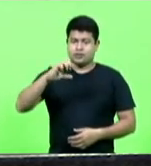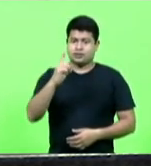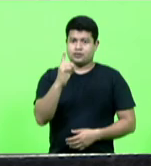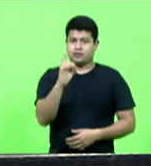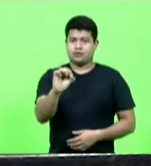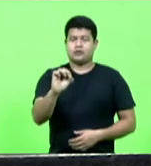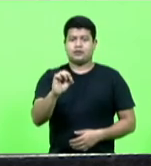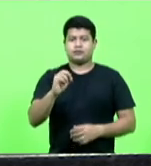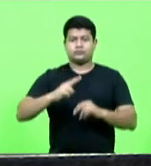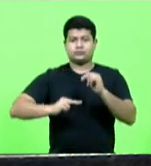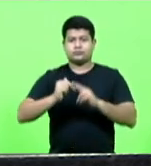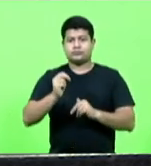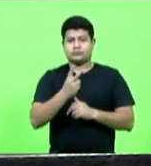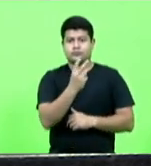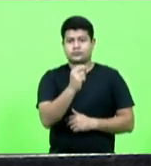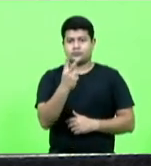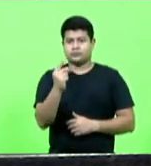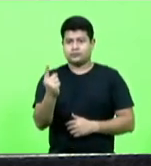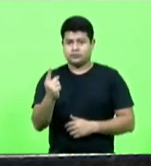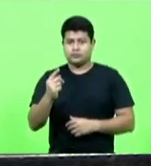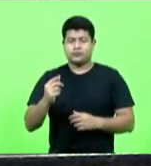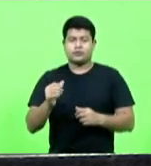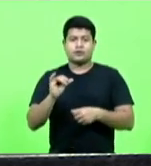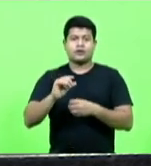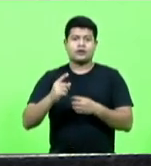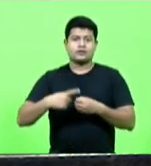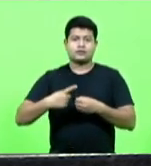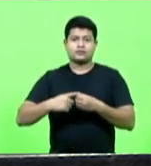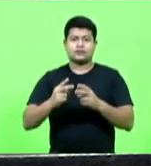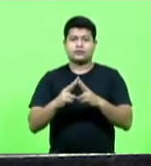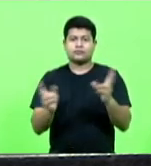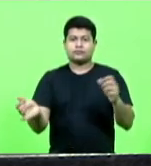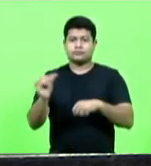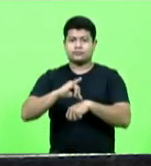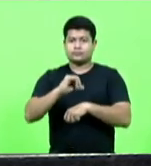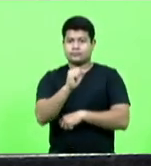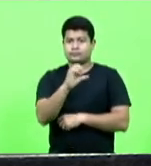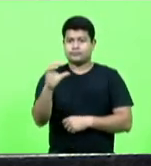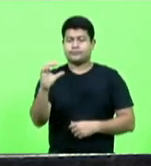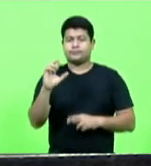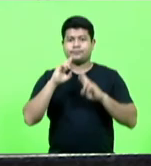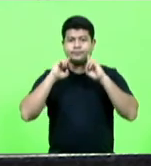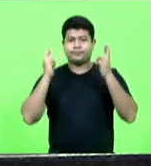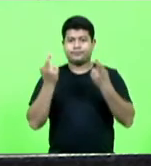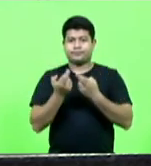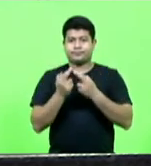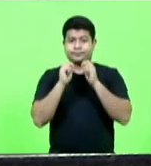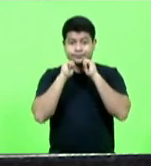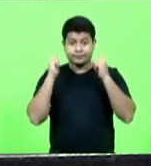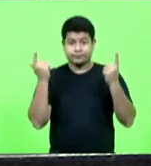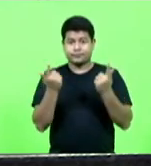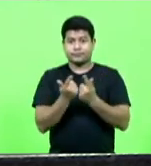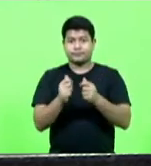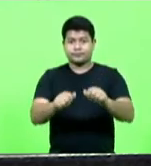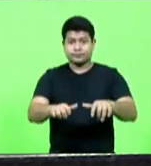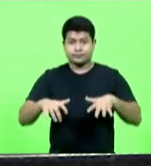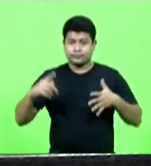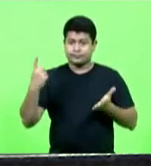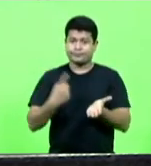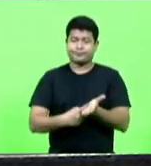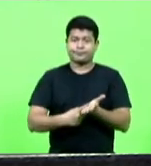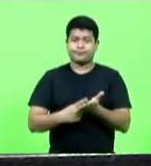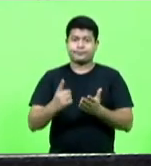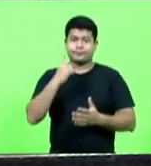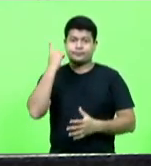de 2021, nesta cidade de Florianópolis, capital do Estado de Santa Catarina, reuniu-se a Assembleia Legislativa em sessão ordinária.